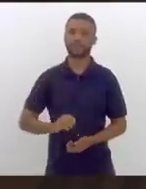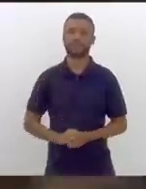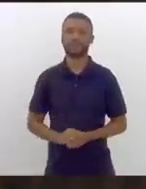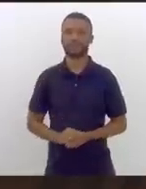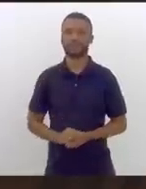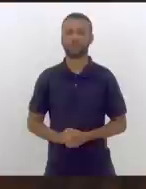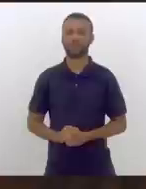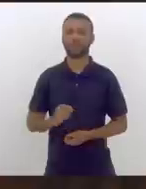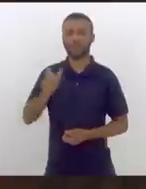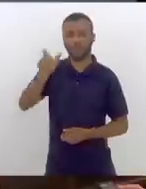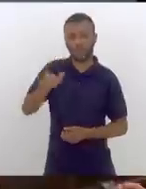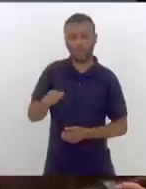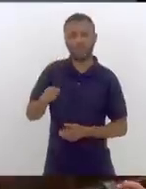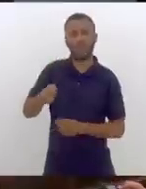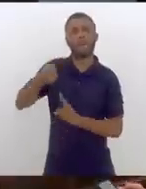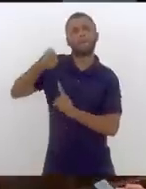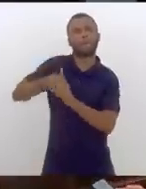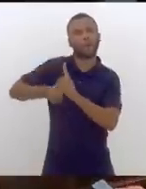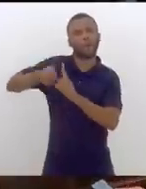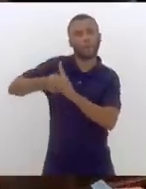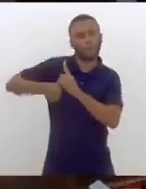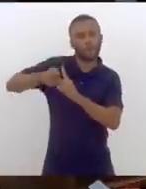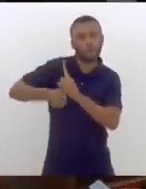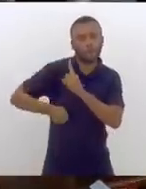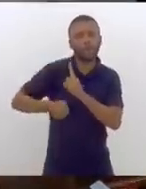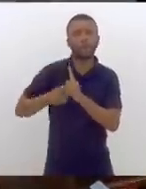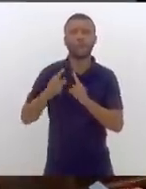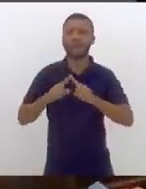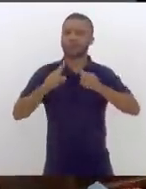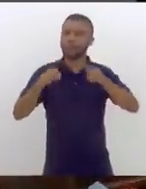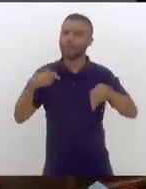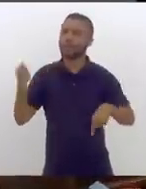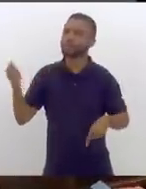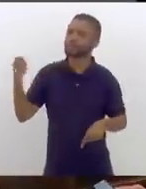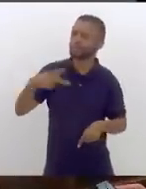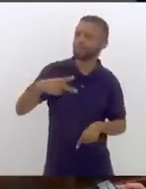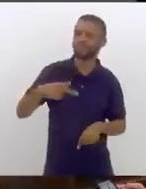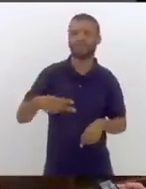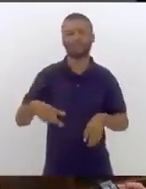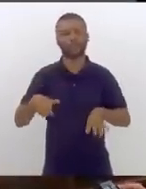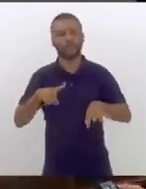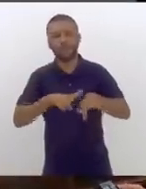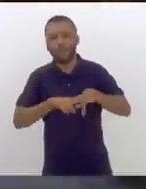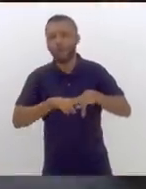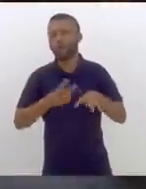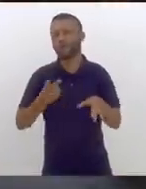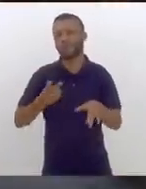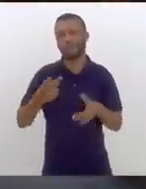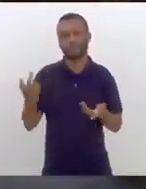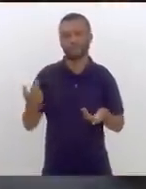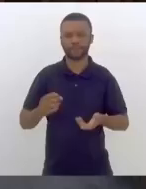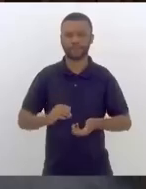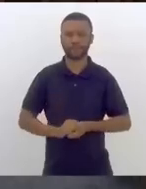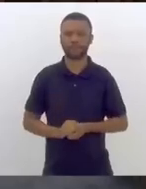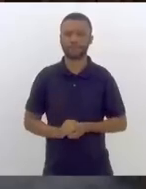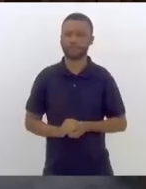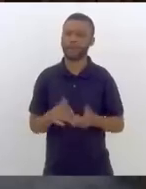que luta muito Pelas nossas pensionistas viúvas órfãos Parabéns pela excelente trabalho